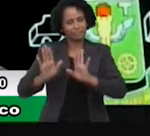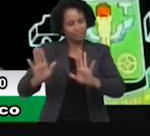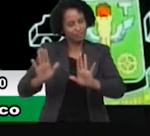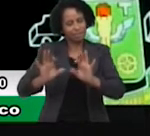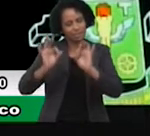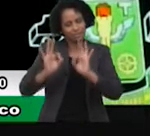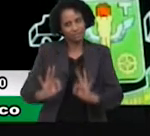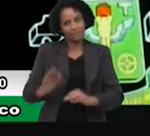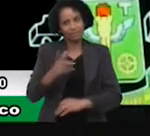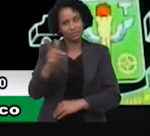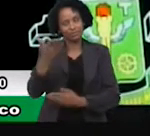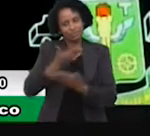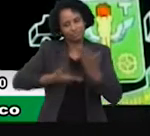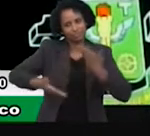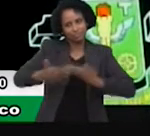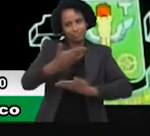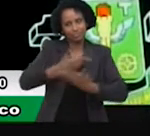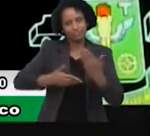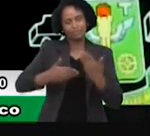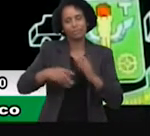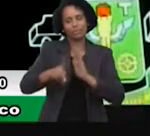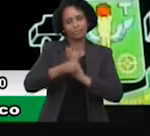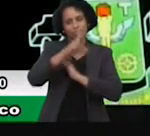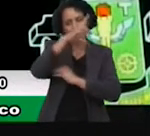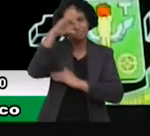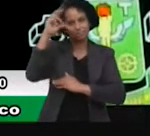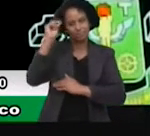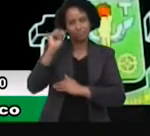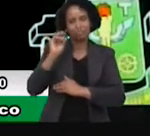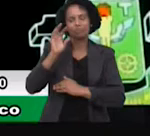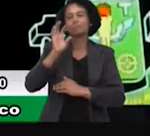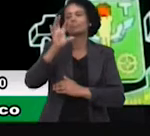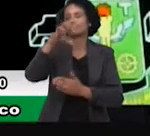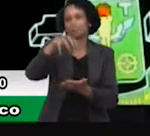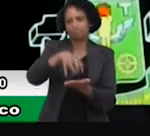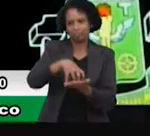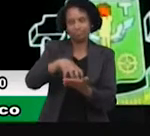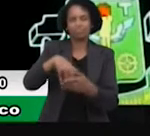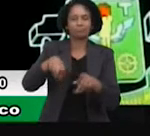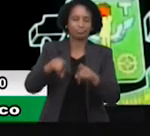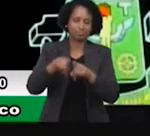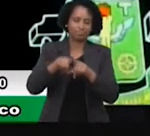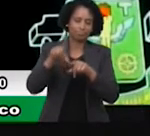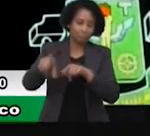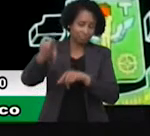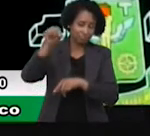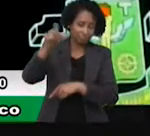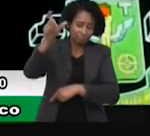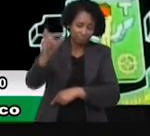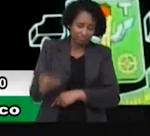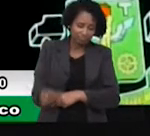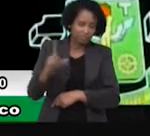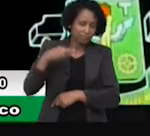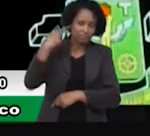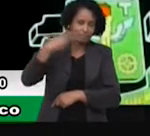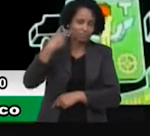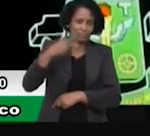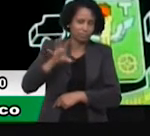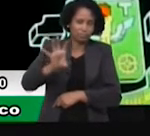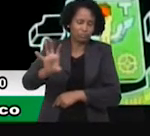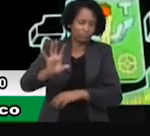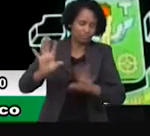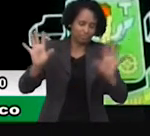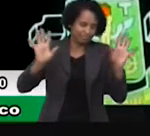Vossa Excelência contribuiu com o município, Vossa Excelência foi designado para esta casa e Vossa Excelência agiu do jeito que Vossa